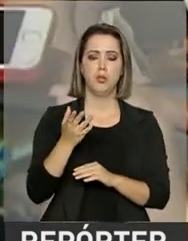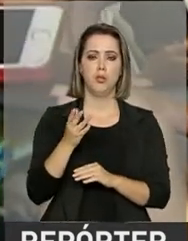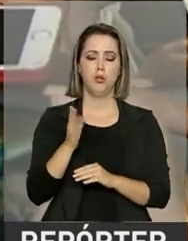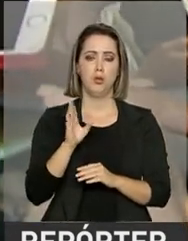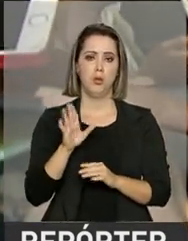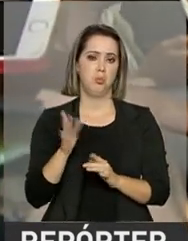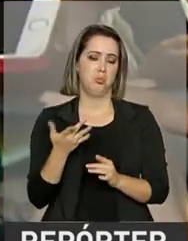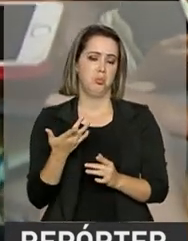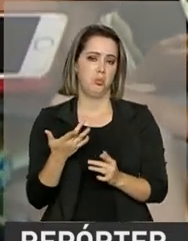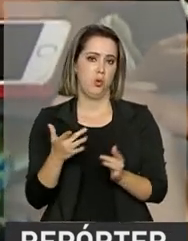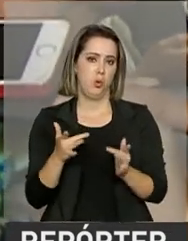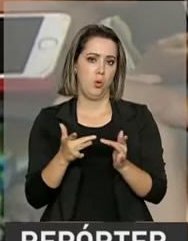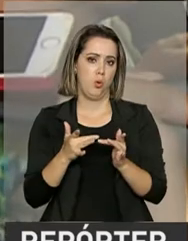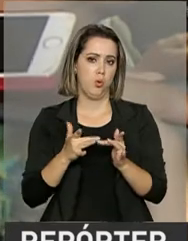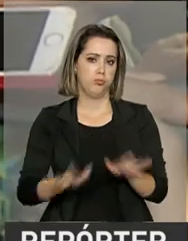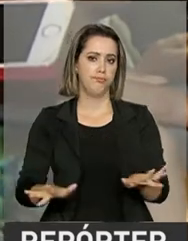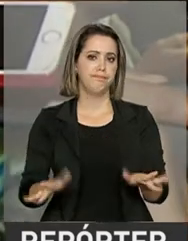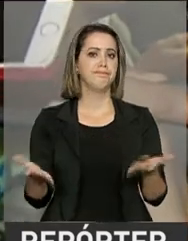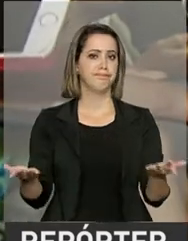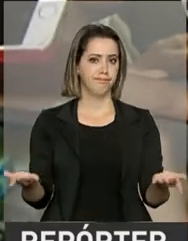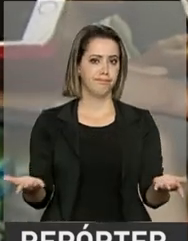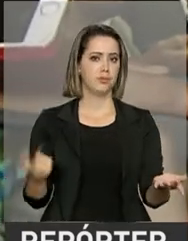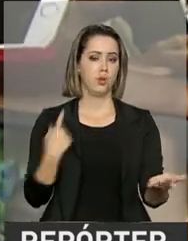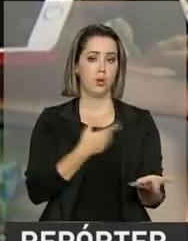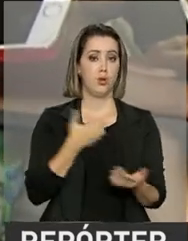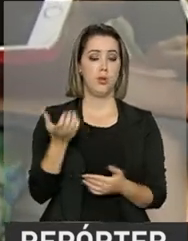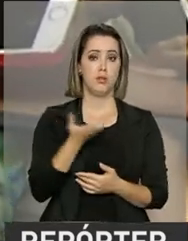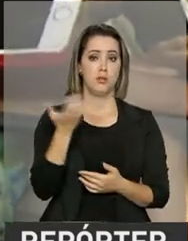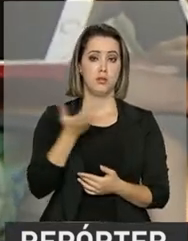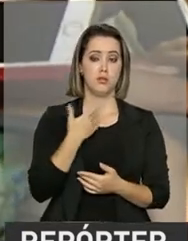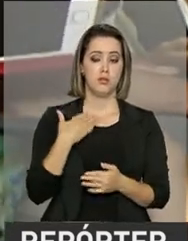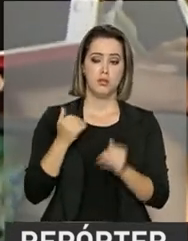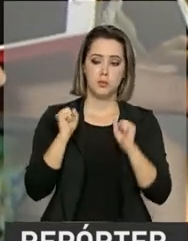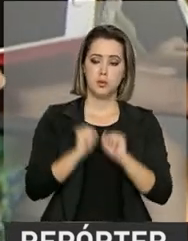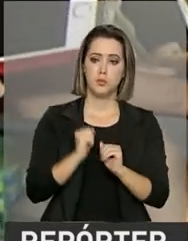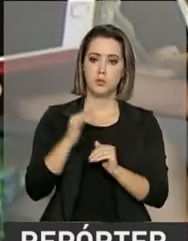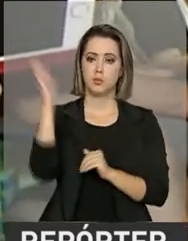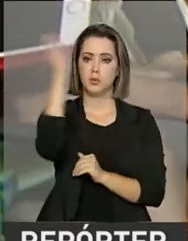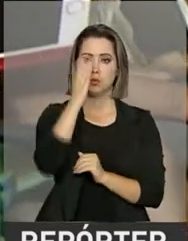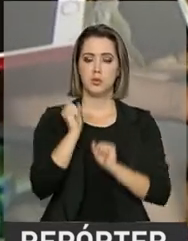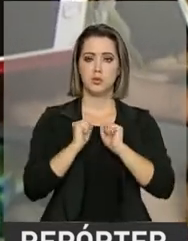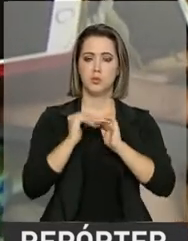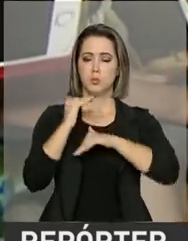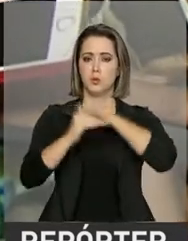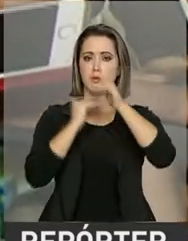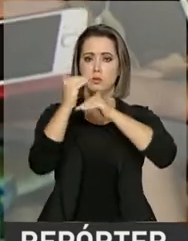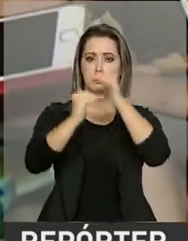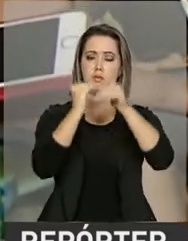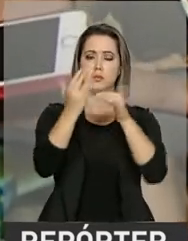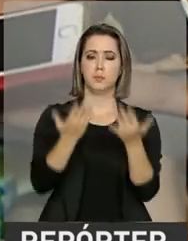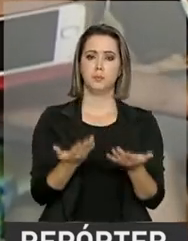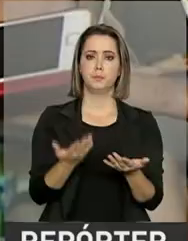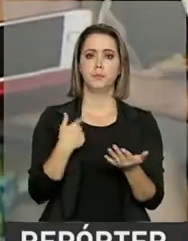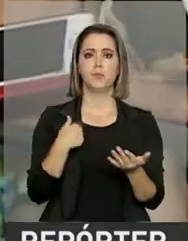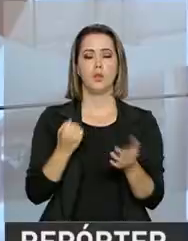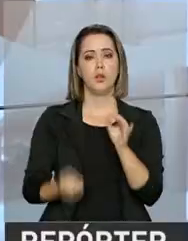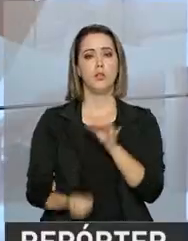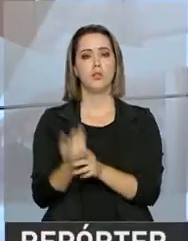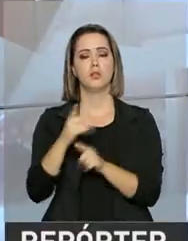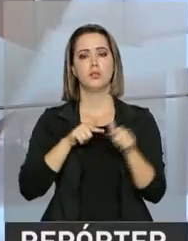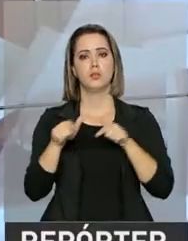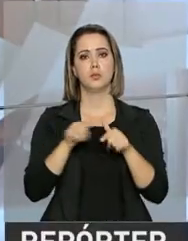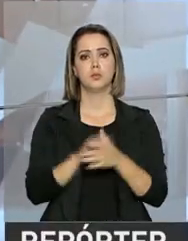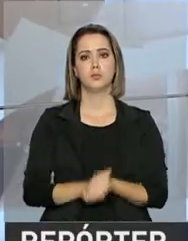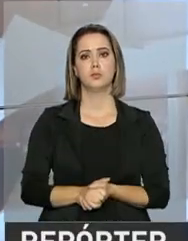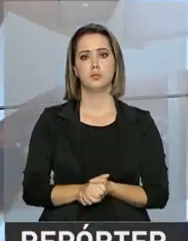ou não no fundo nós queremos é garantir que o brasil tenha condições para crescer para criar emprego